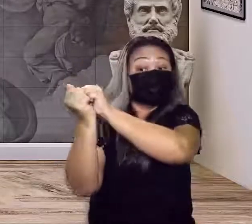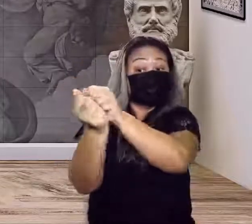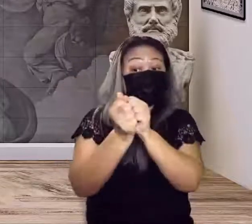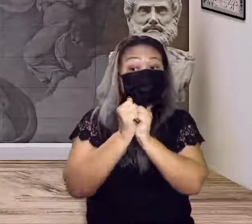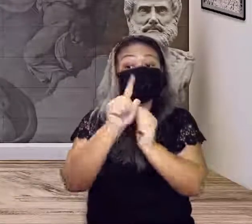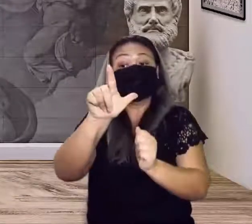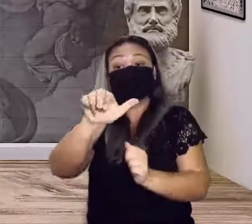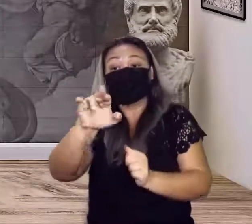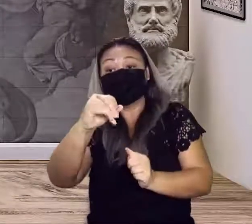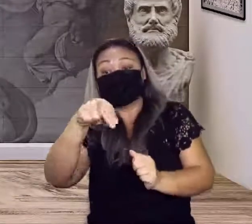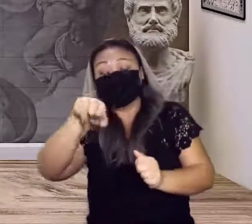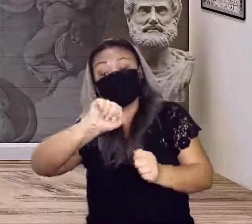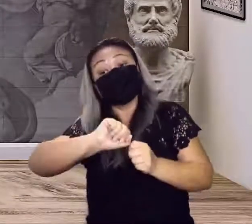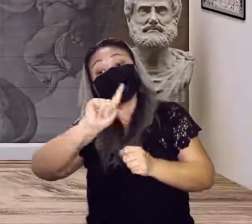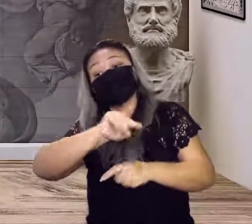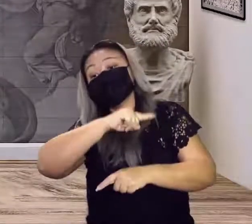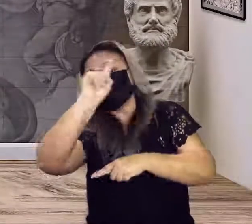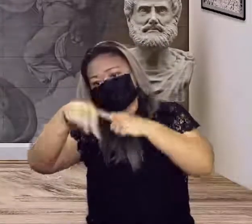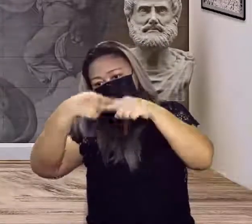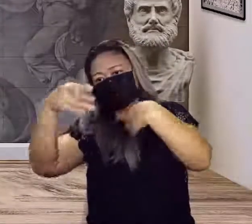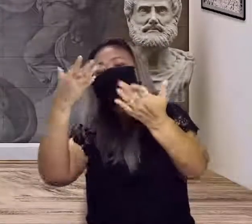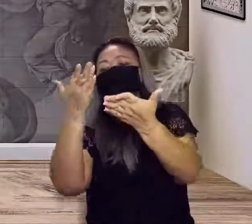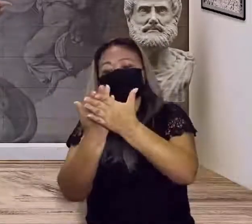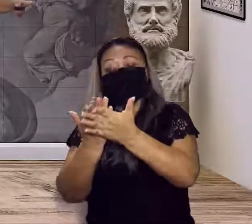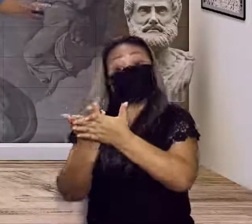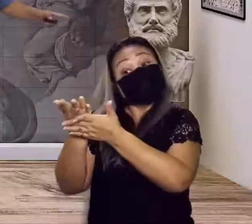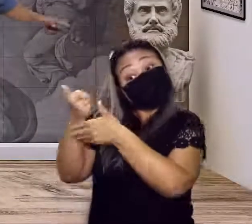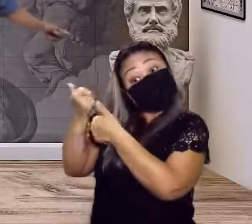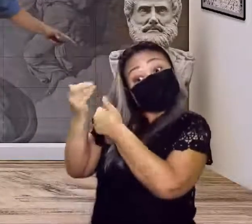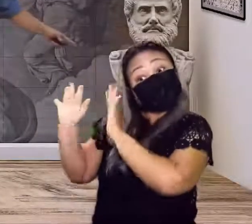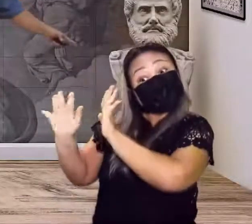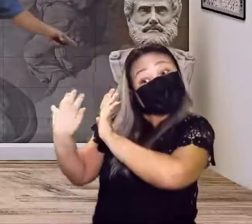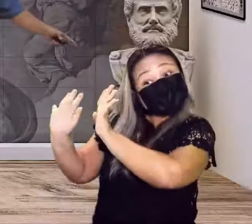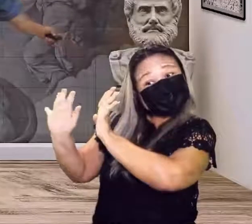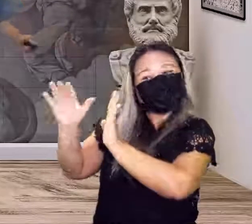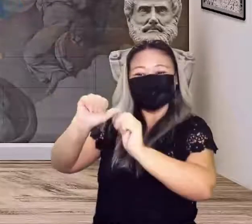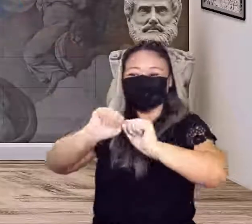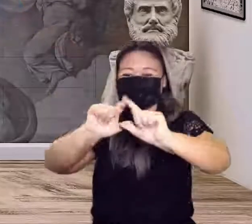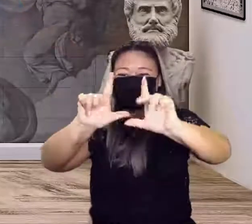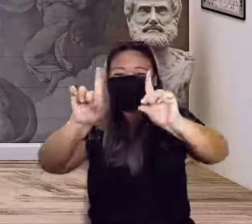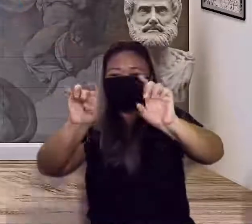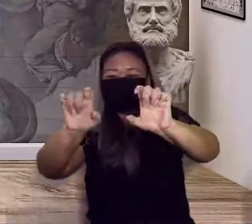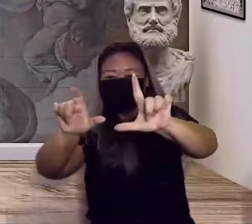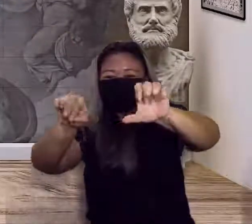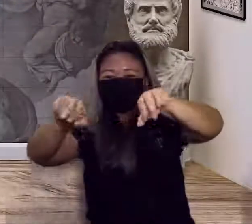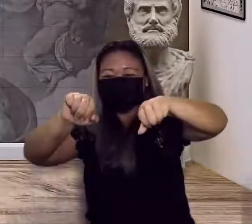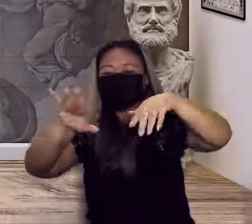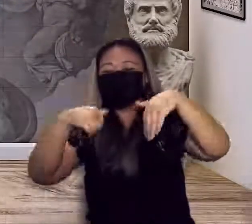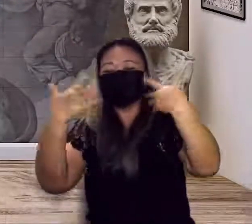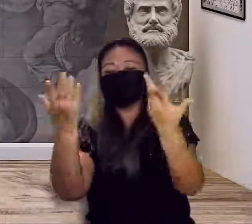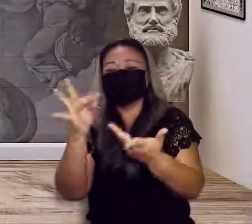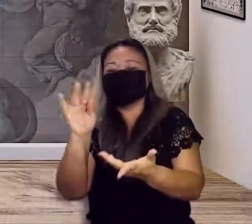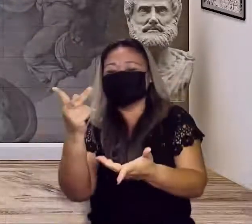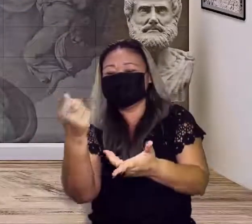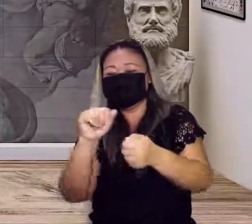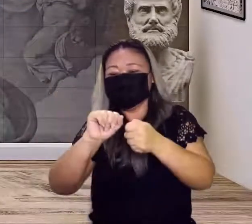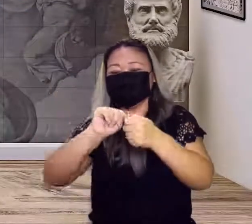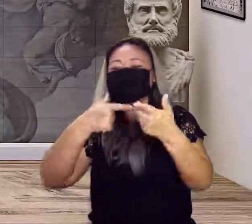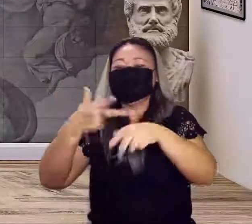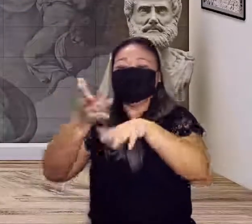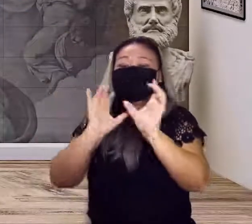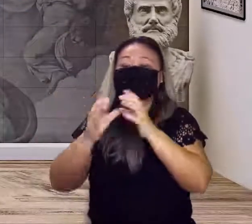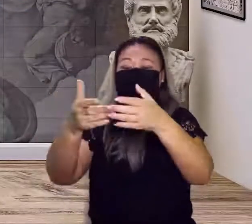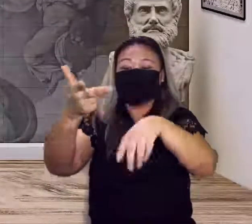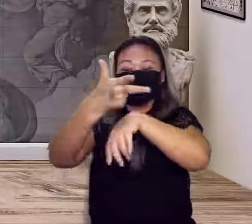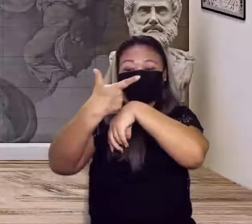professor Luciano, que ele está nas próximas aulas, né? E professora Aldelinda nos acompanhando, a Thalita, né, os equipes de